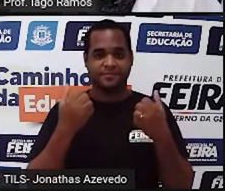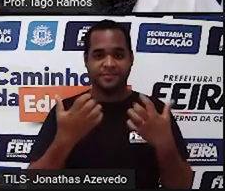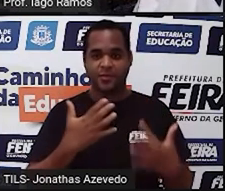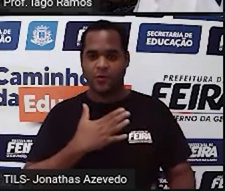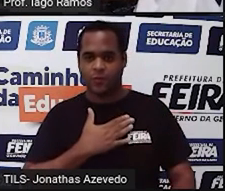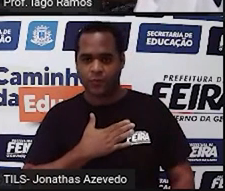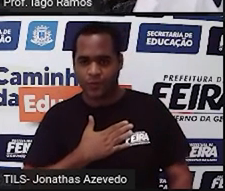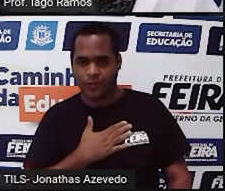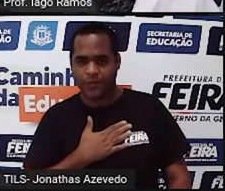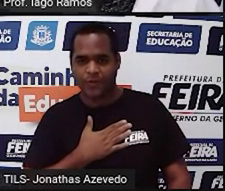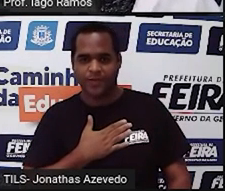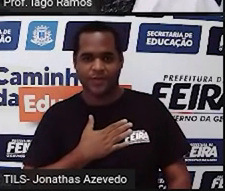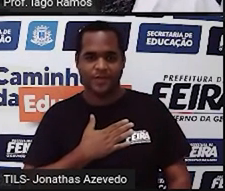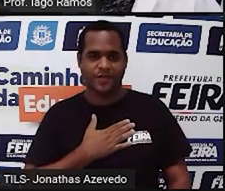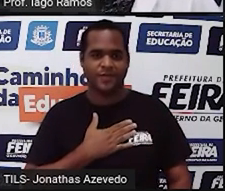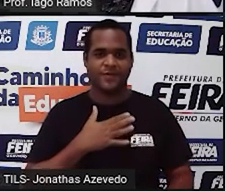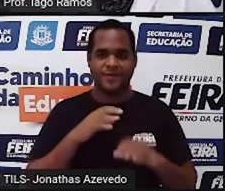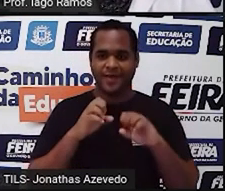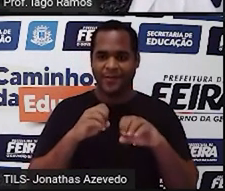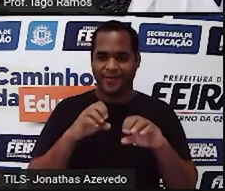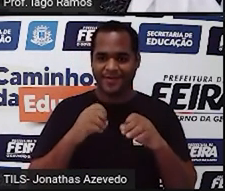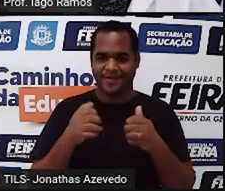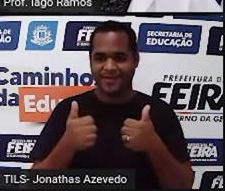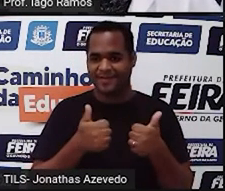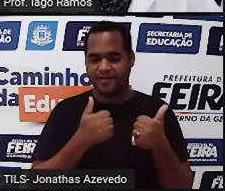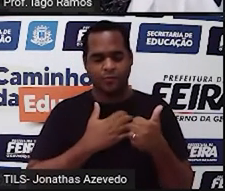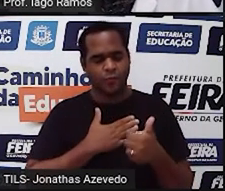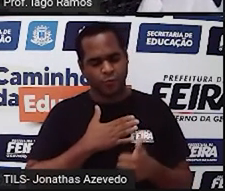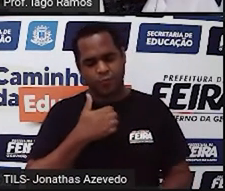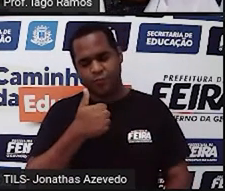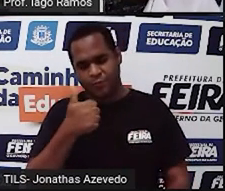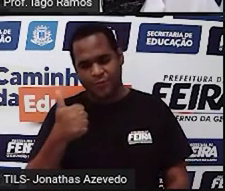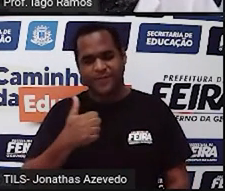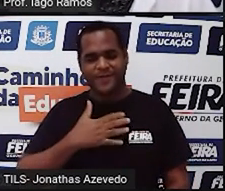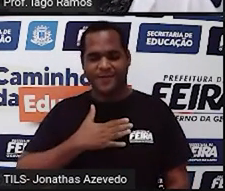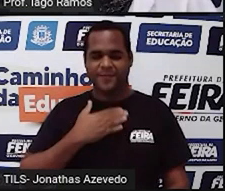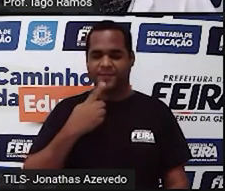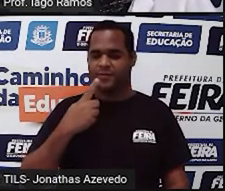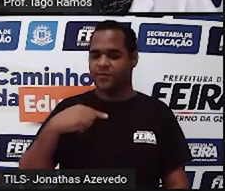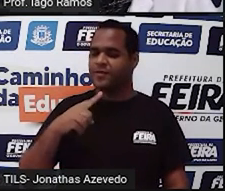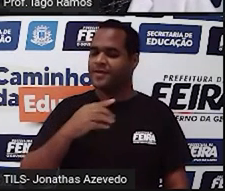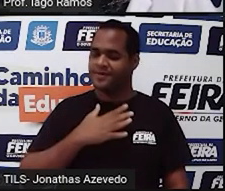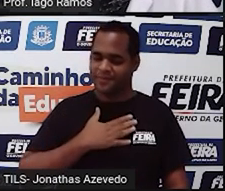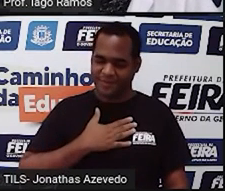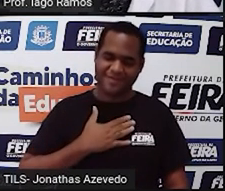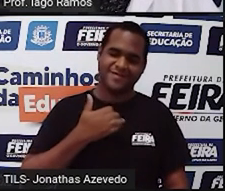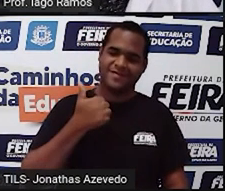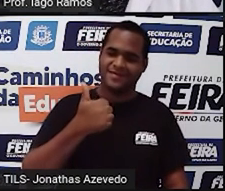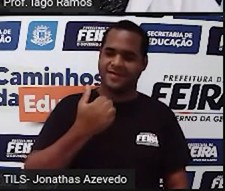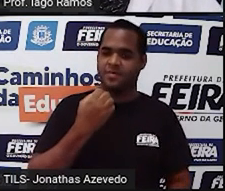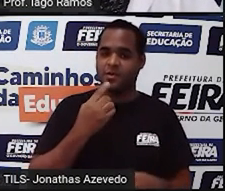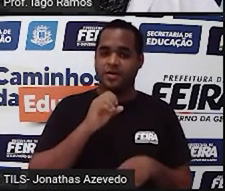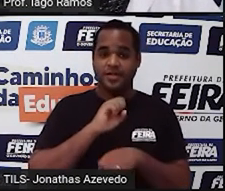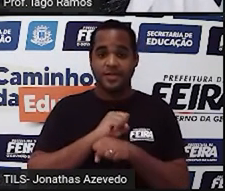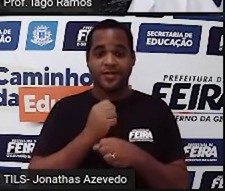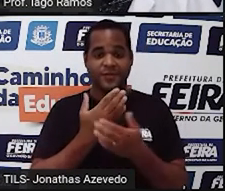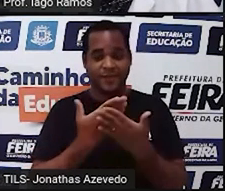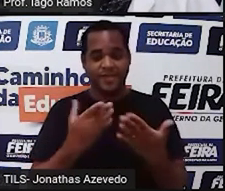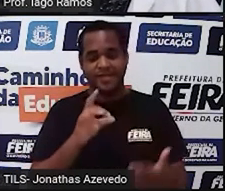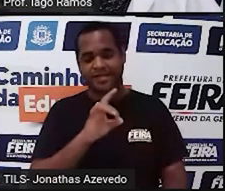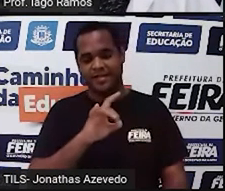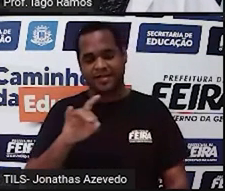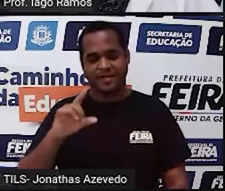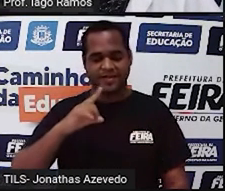Já curtiu a nossa aula eu curti bastante nós curtimos bastante e eu espero que